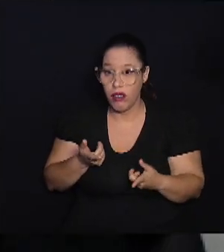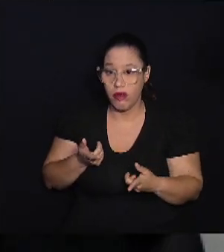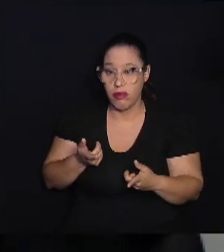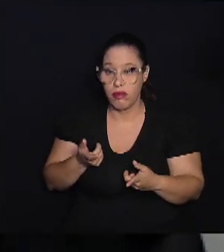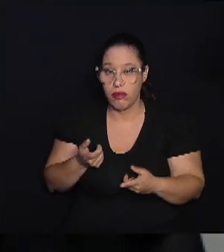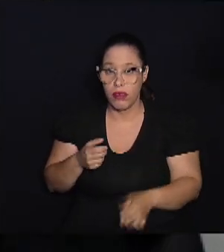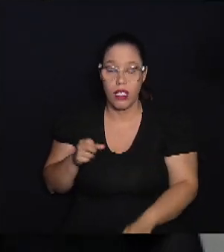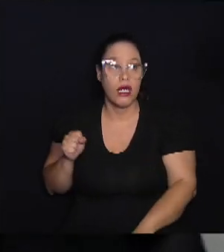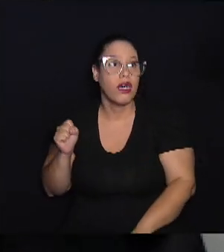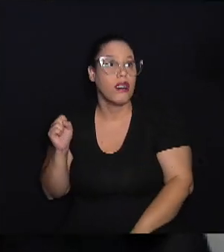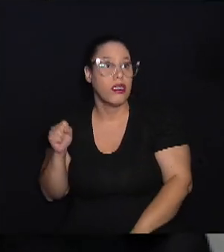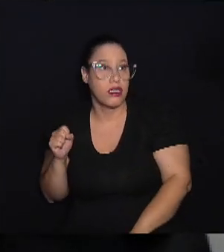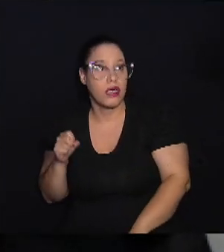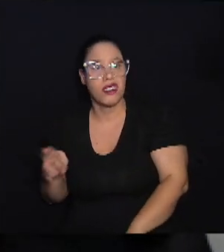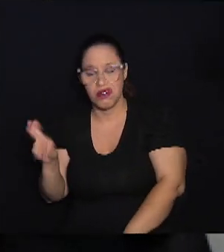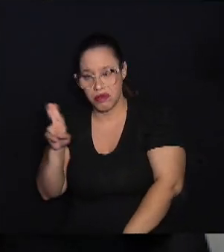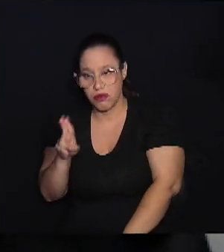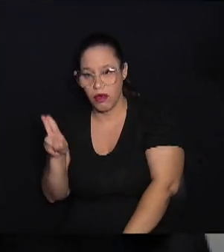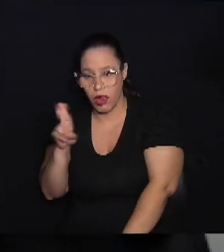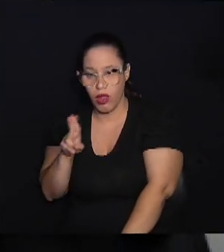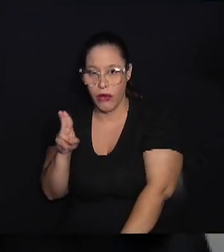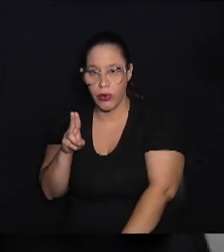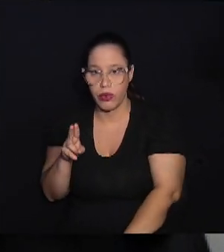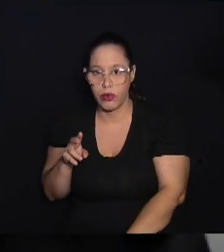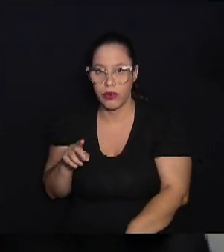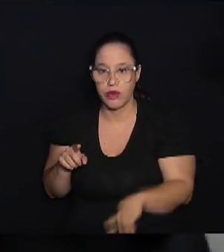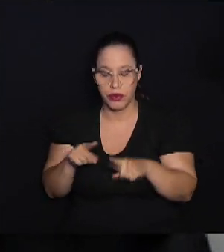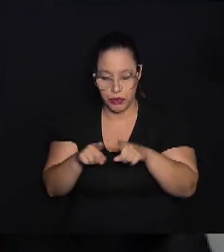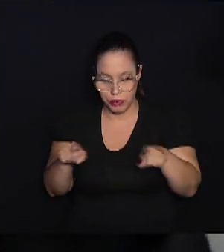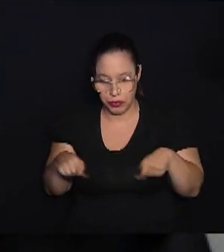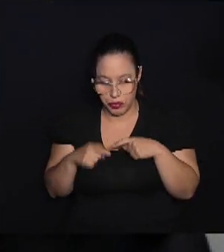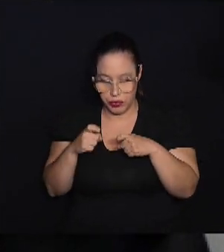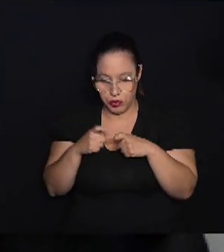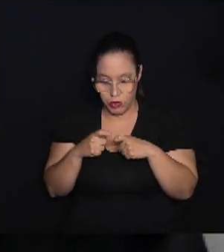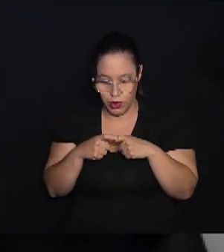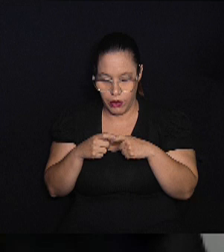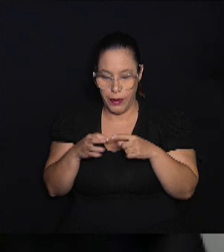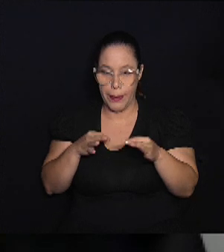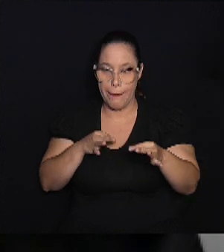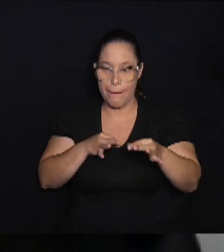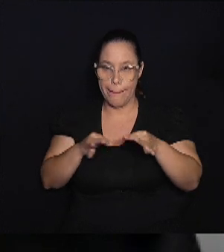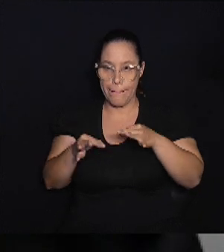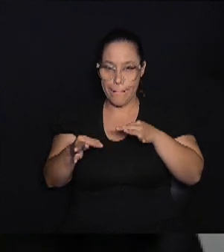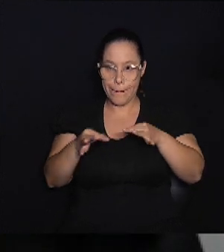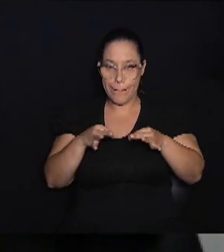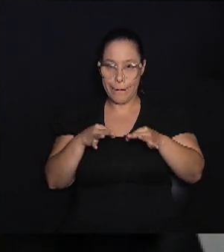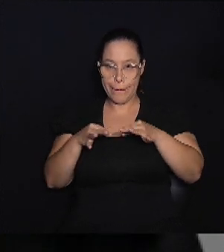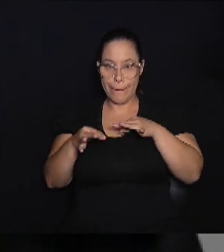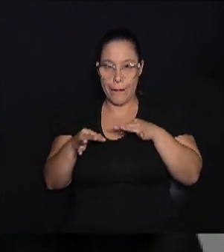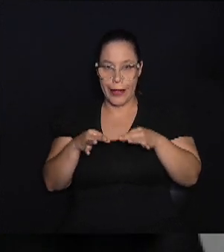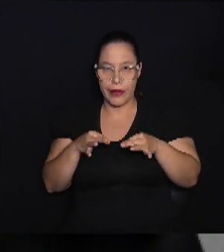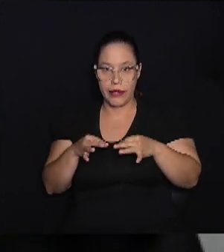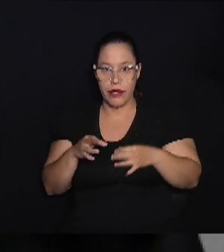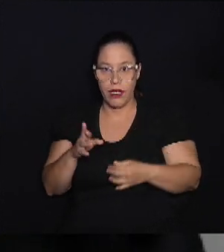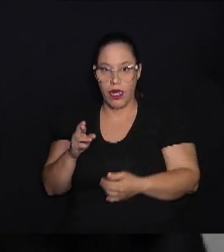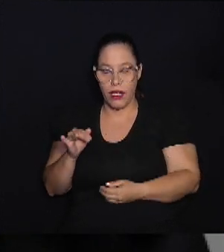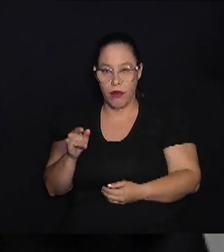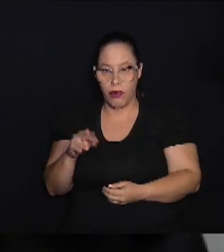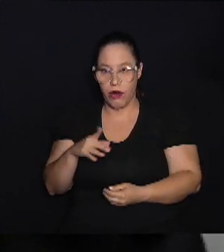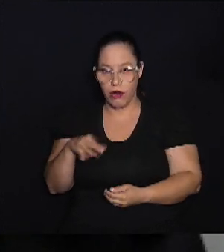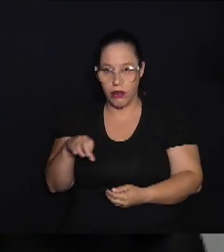Sim, eu uso muito no consultório, principalmente no preparo para fazer um tratamento de reprodução